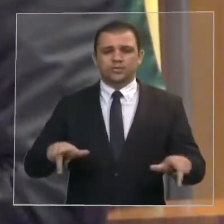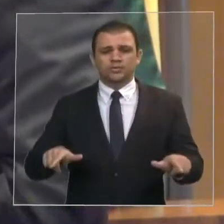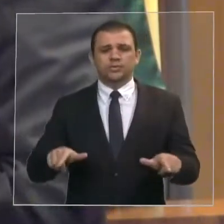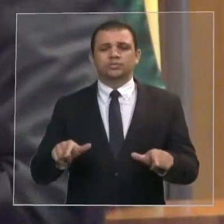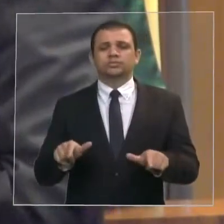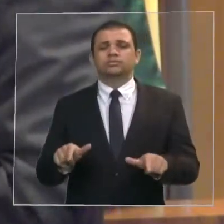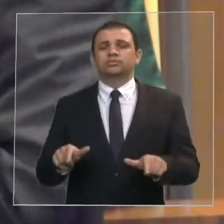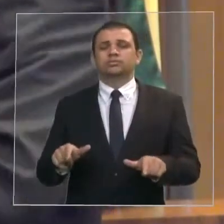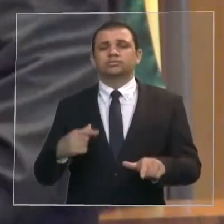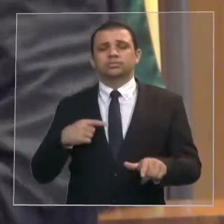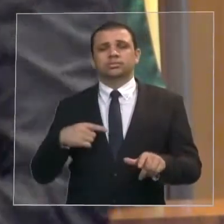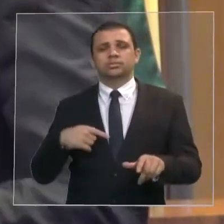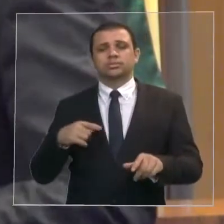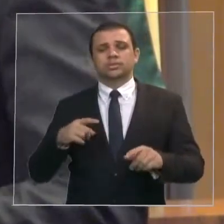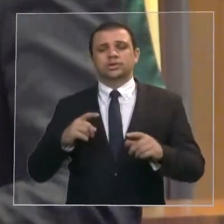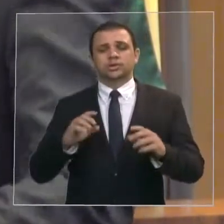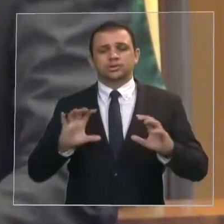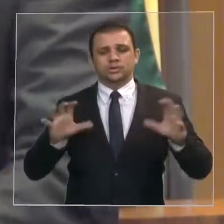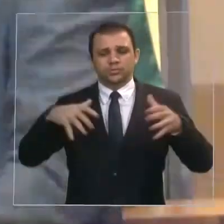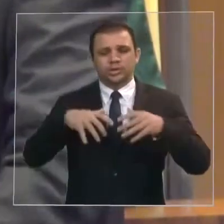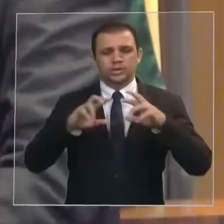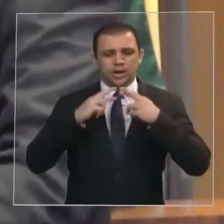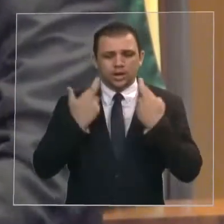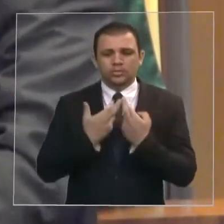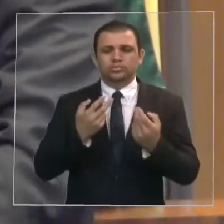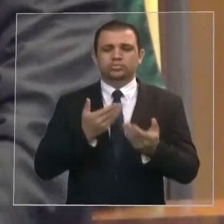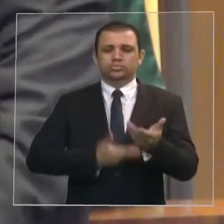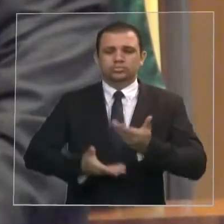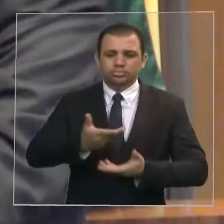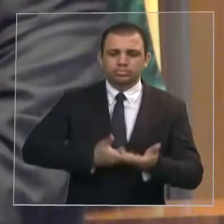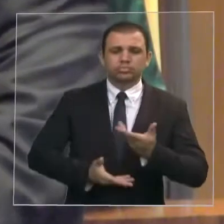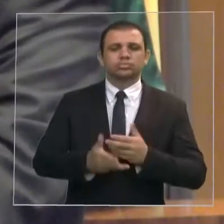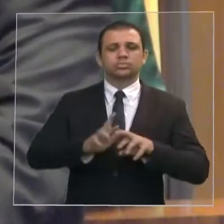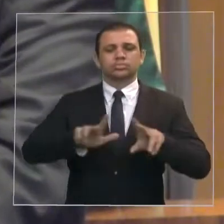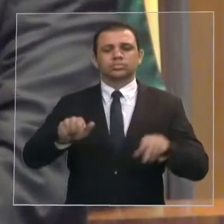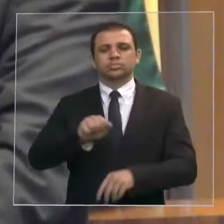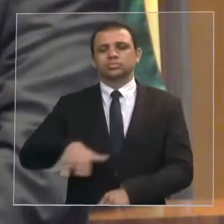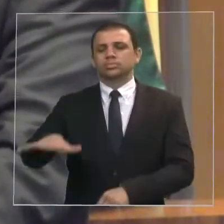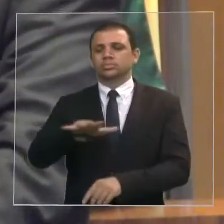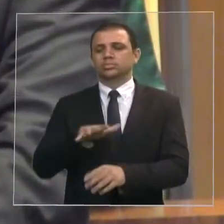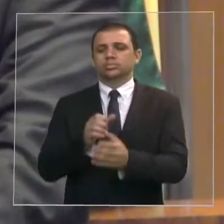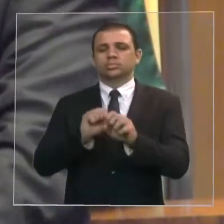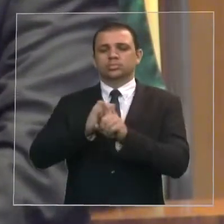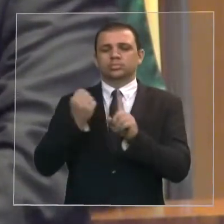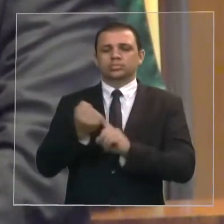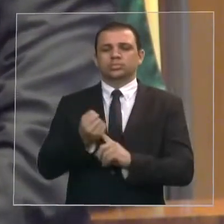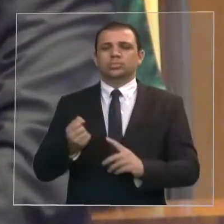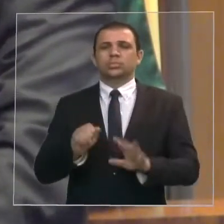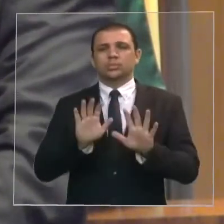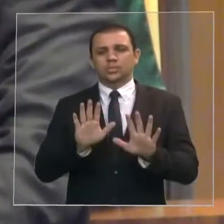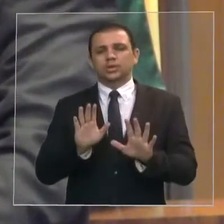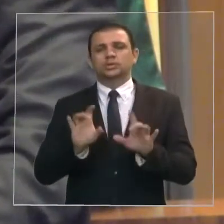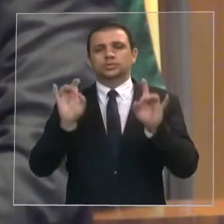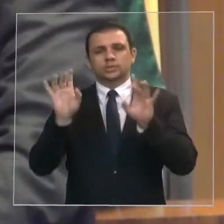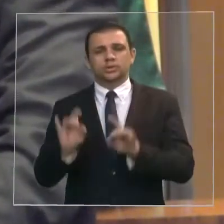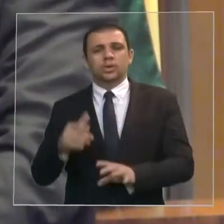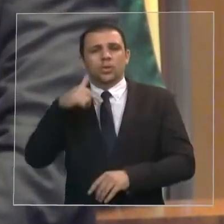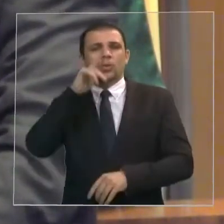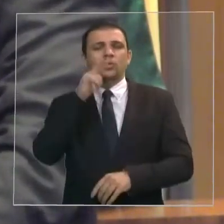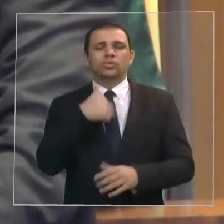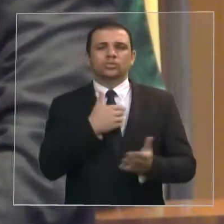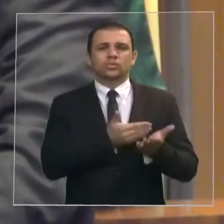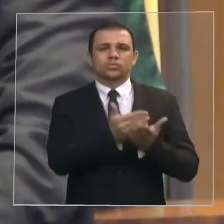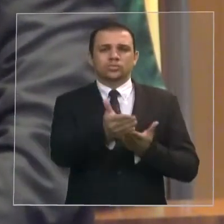interações com vários segmentos sociais. Mas, de forma especial, ontem eu até iniciei falando da questão do meio ambiente, até porque fizemos